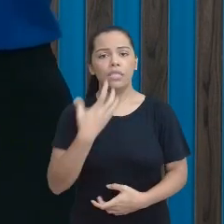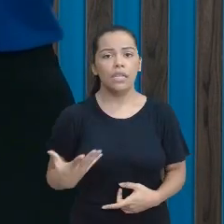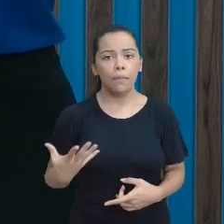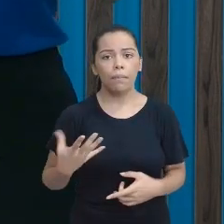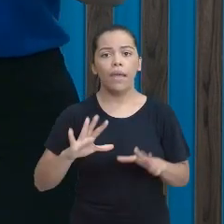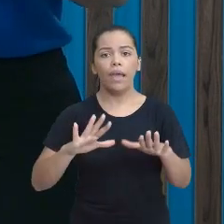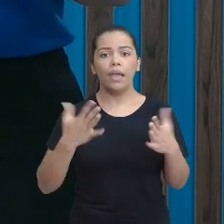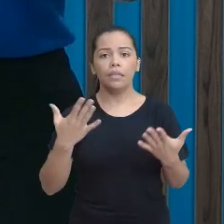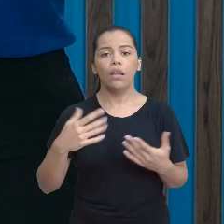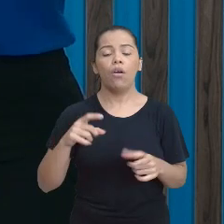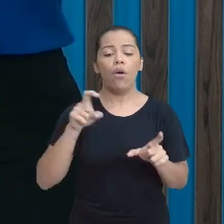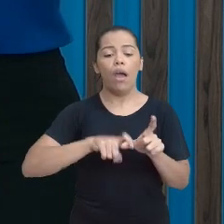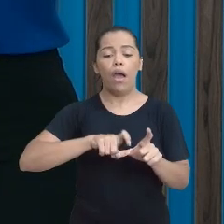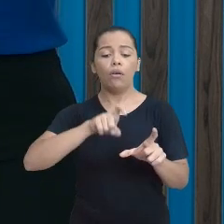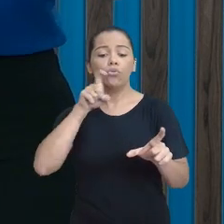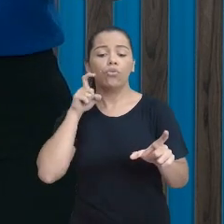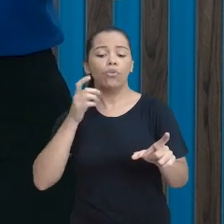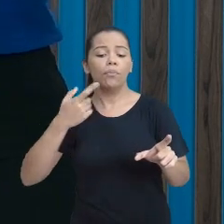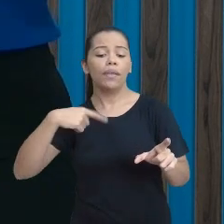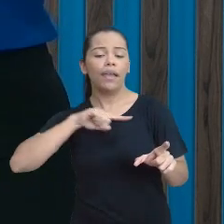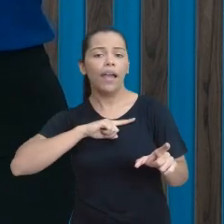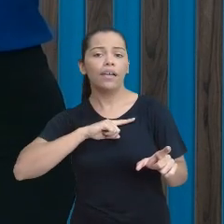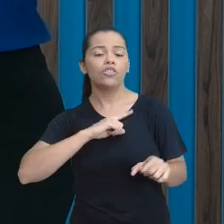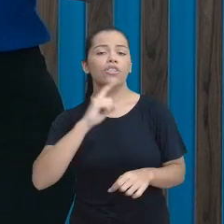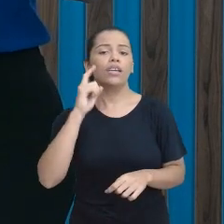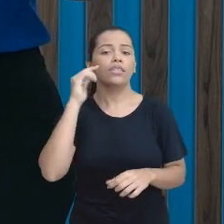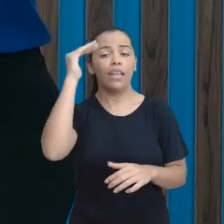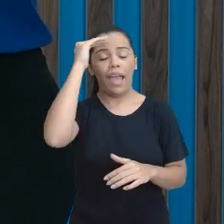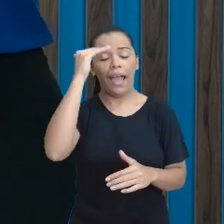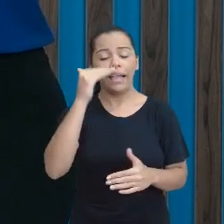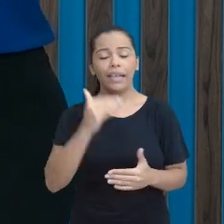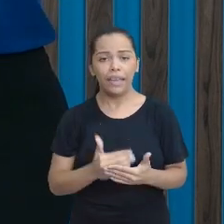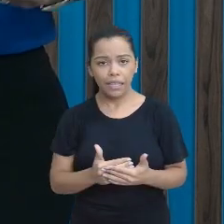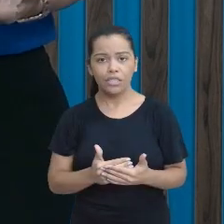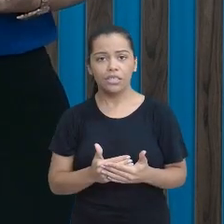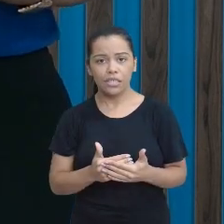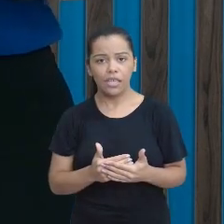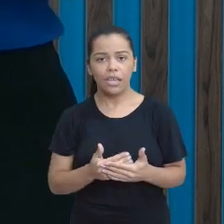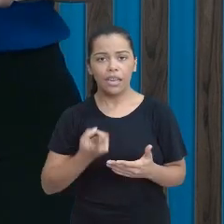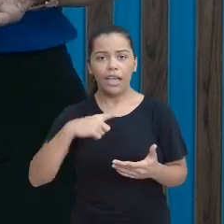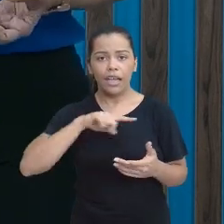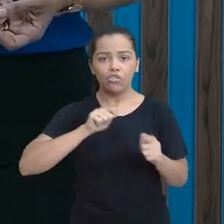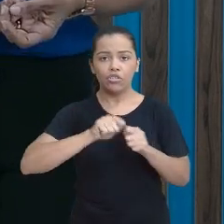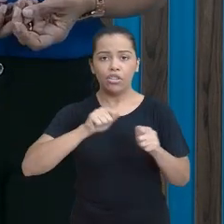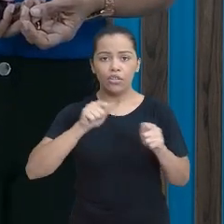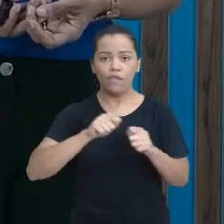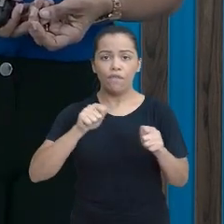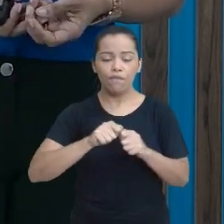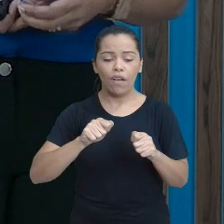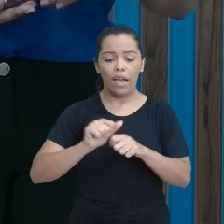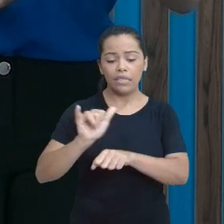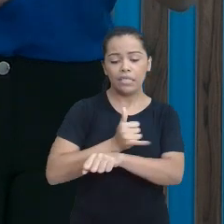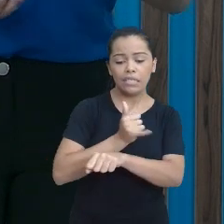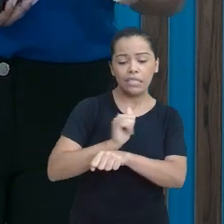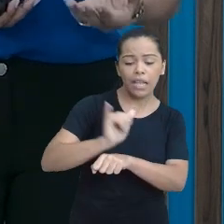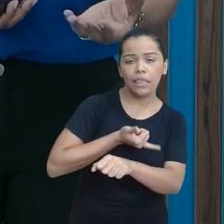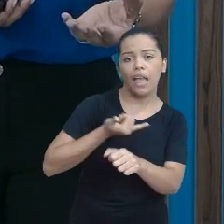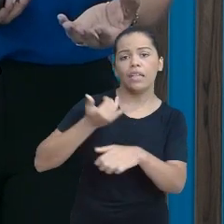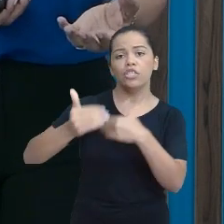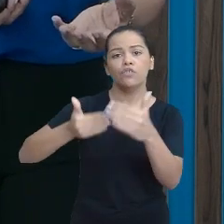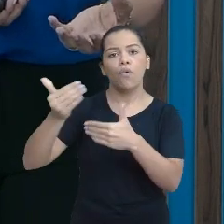que a gente acredita, que a gente preza e que a gente busca quando a gente constrói estratégias de desenvolvimento,